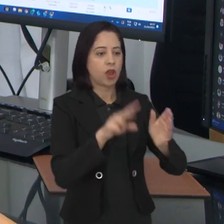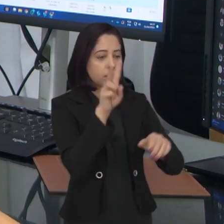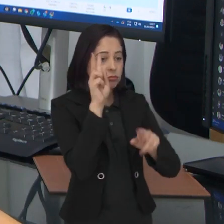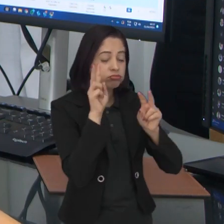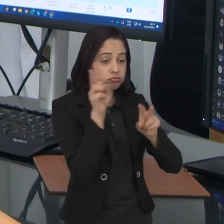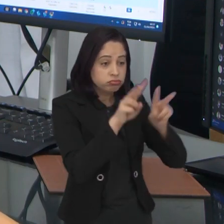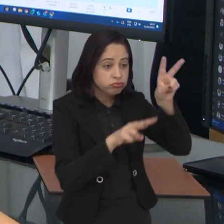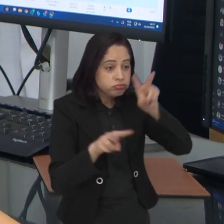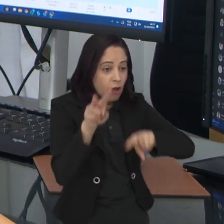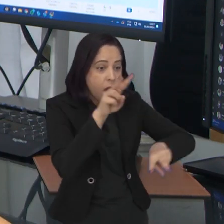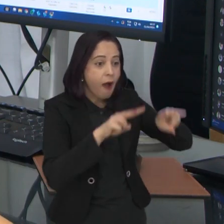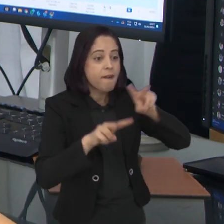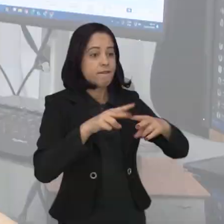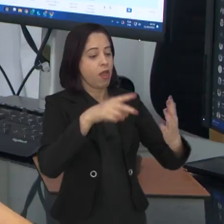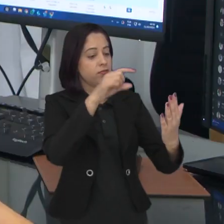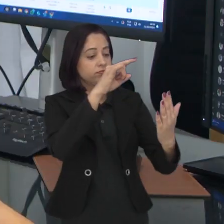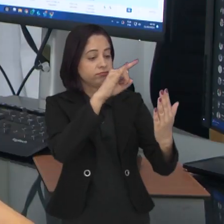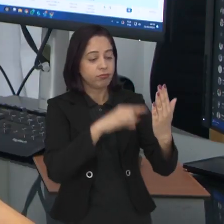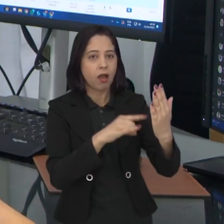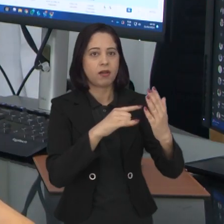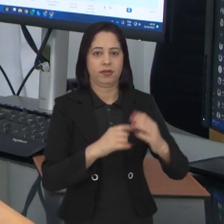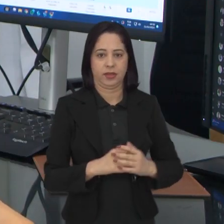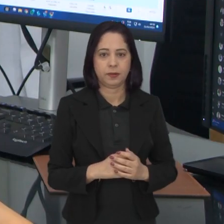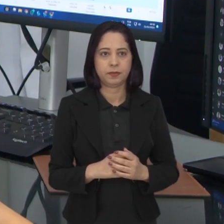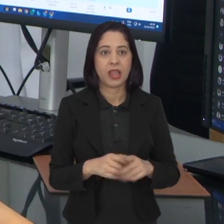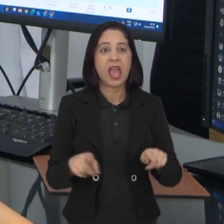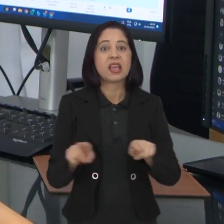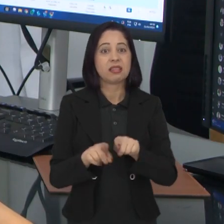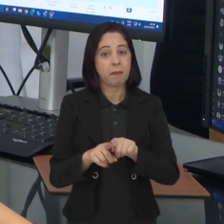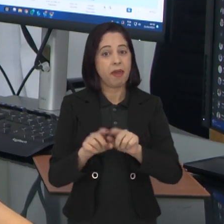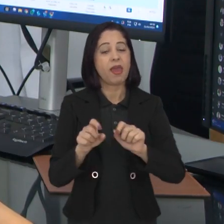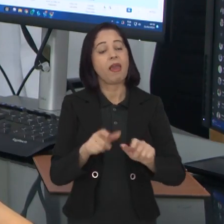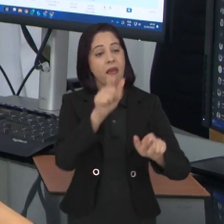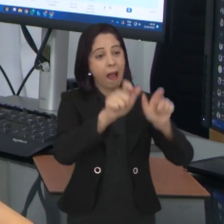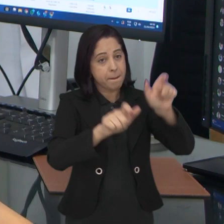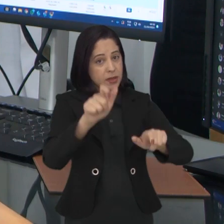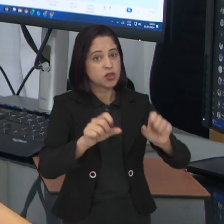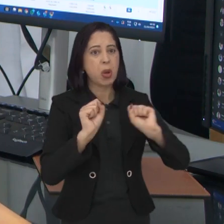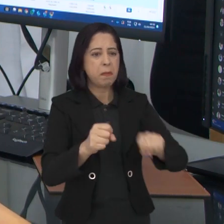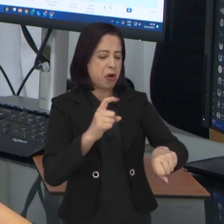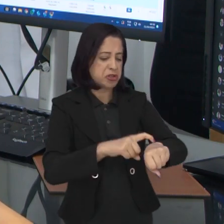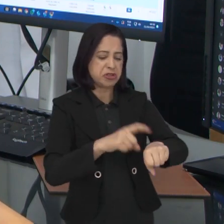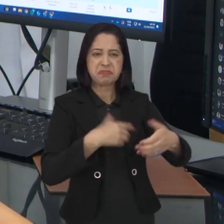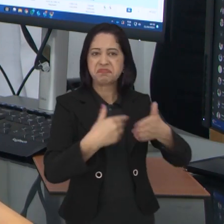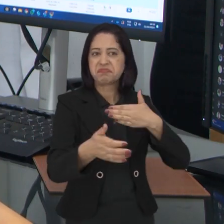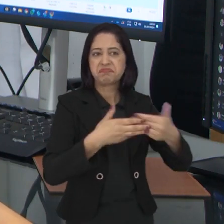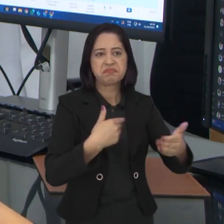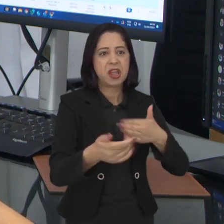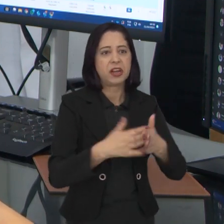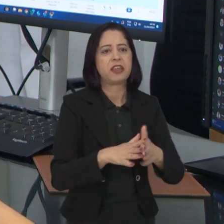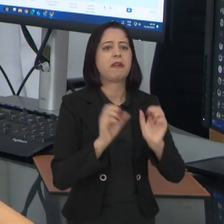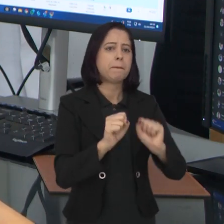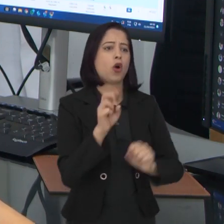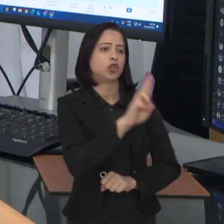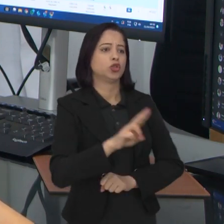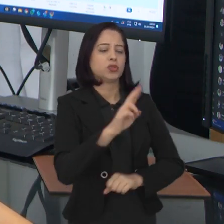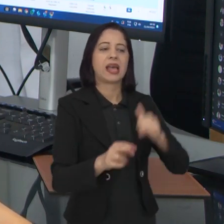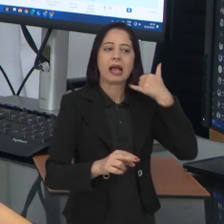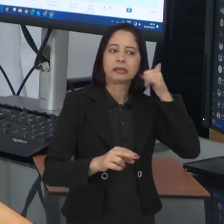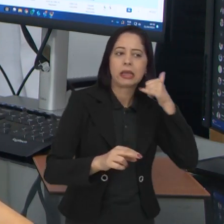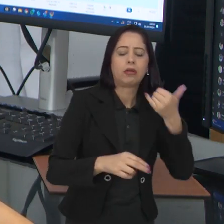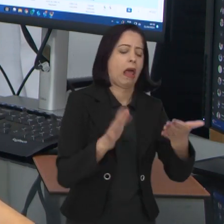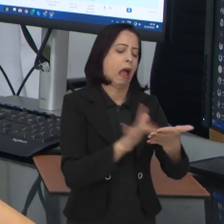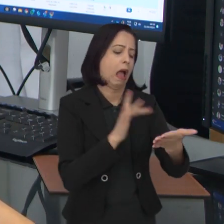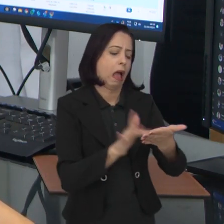que é votado aqui, que é discutido na Câmara. A vantagem para a população é que ela consegue acessar em qualquer momento, por qualquer dispositivo tecnológico,